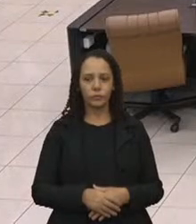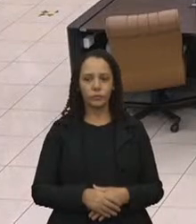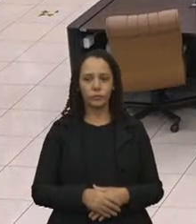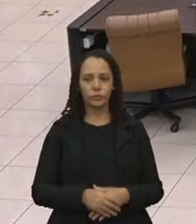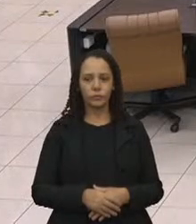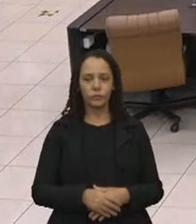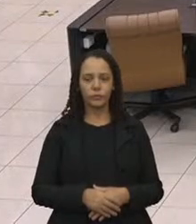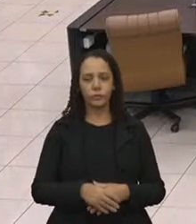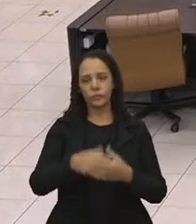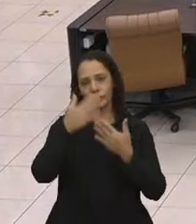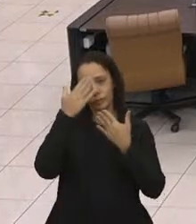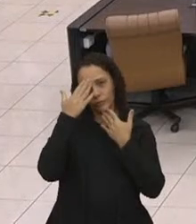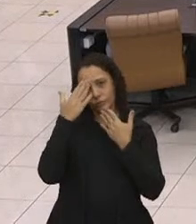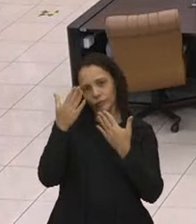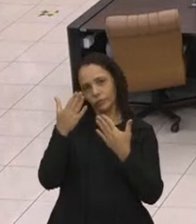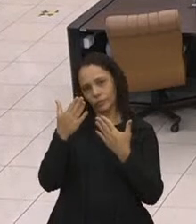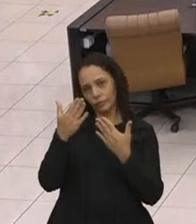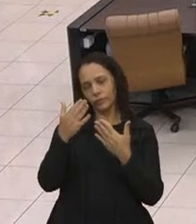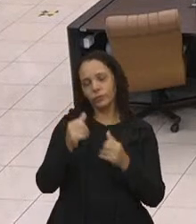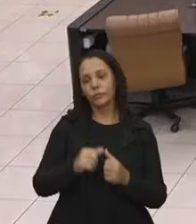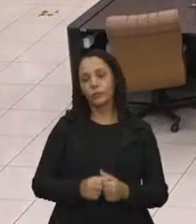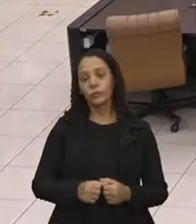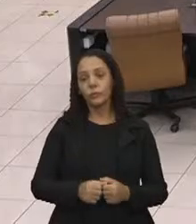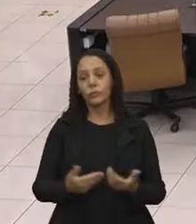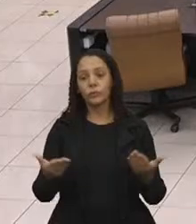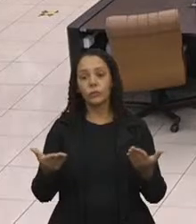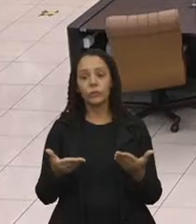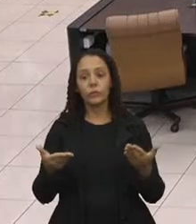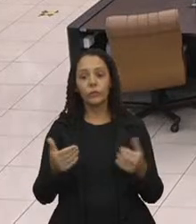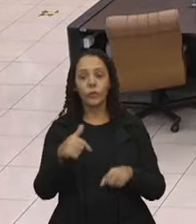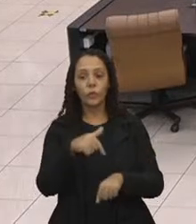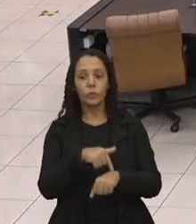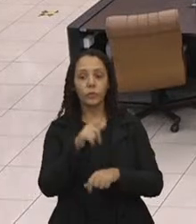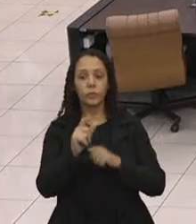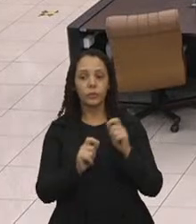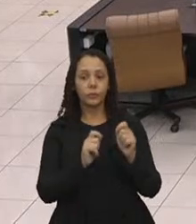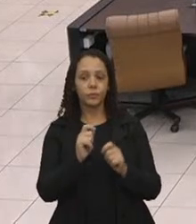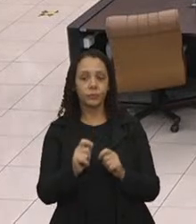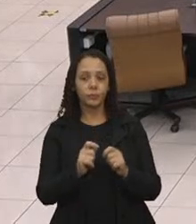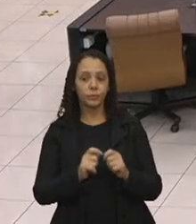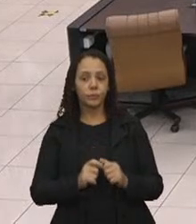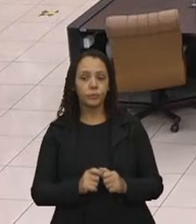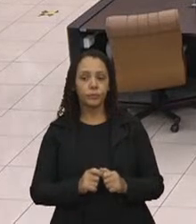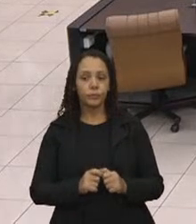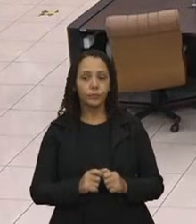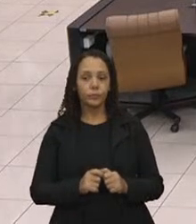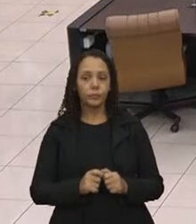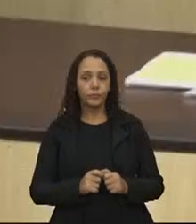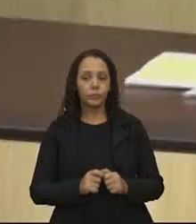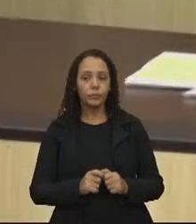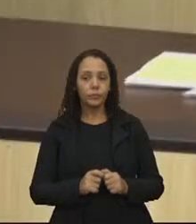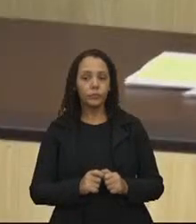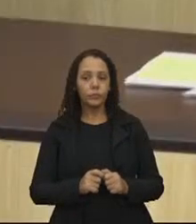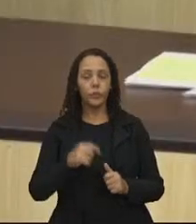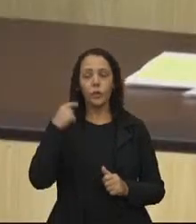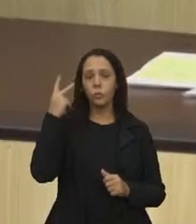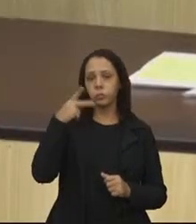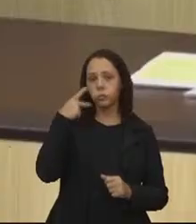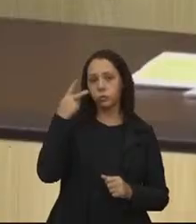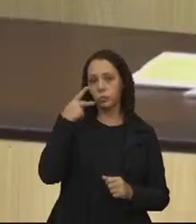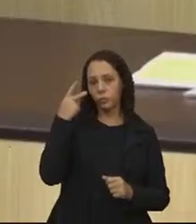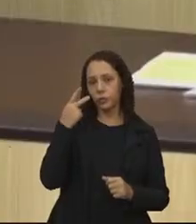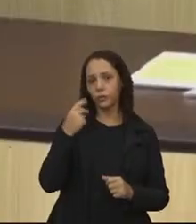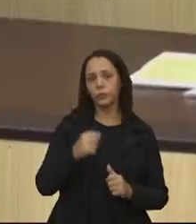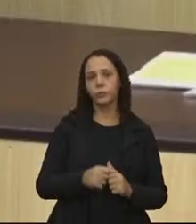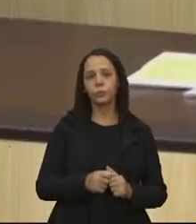Voltou. Obrigado, Edinho Guedes, pelas palavras aí. E agora vamos para o momento, abro a palavra aos vereadores presentes